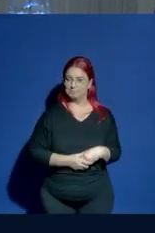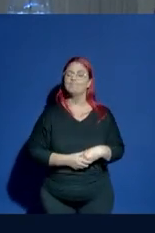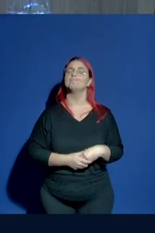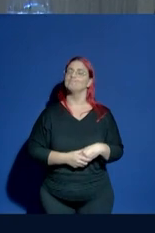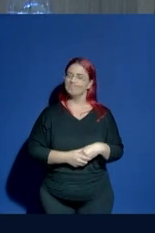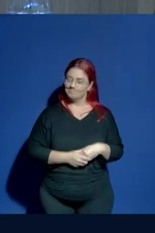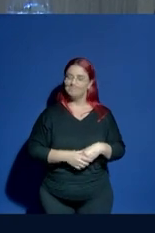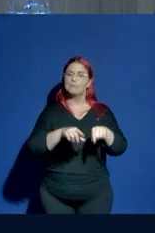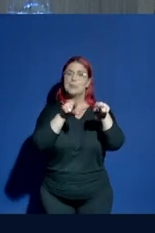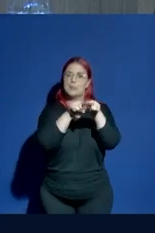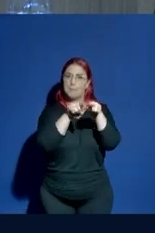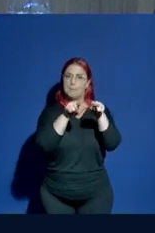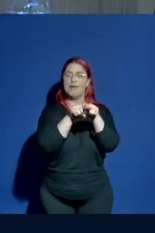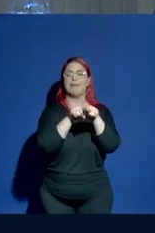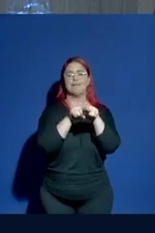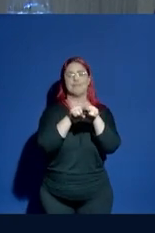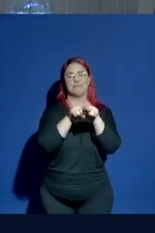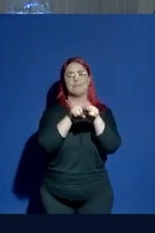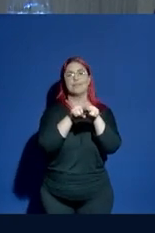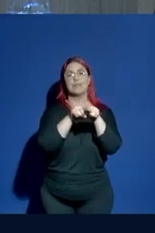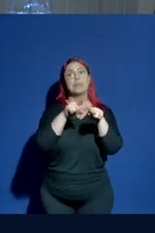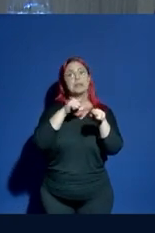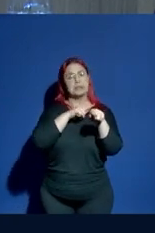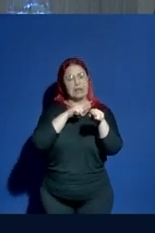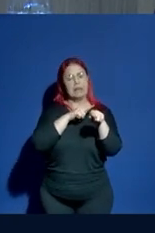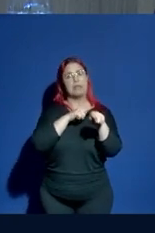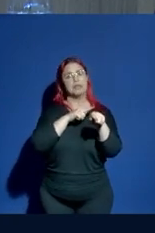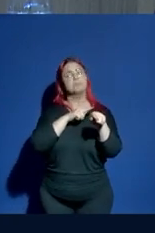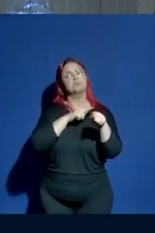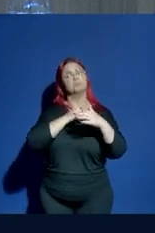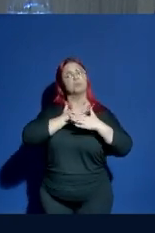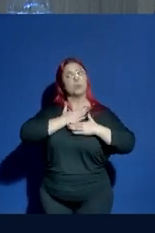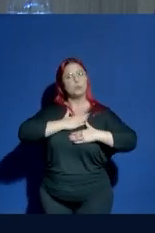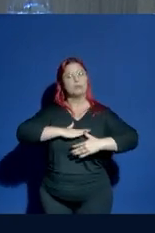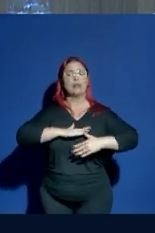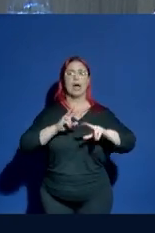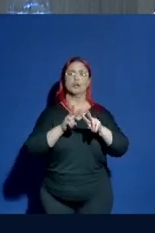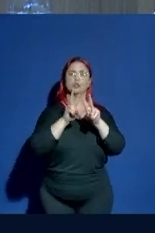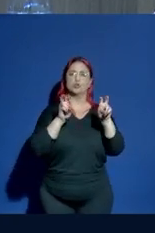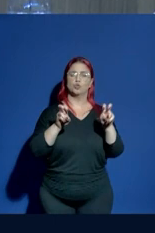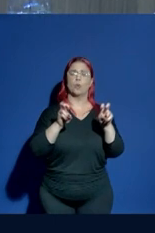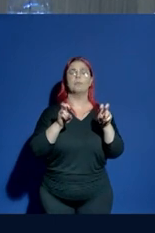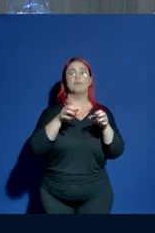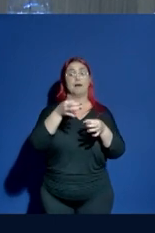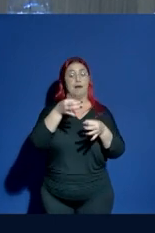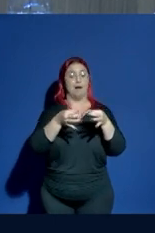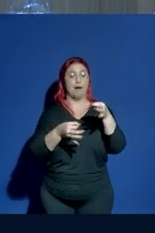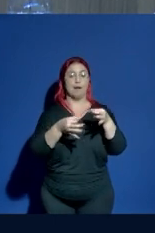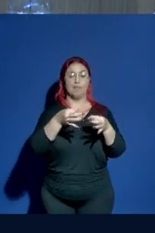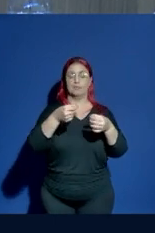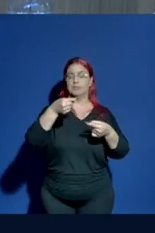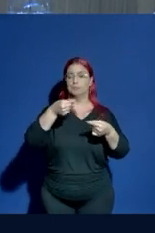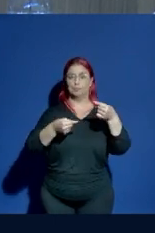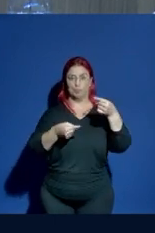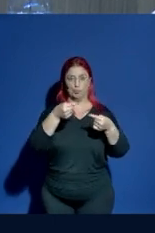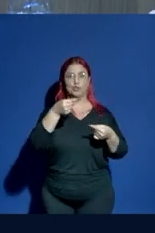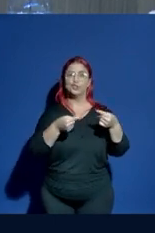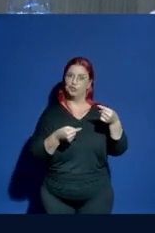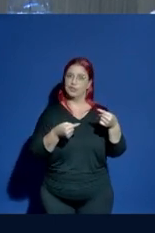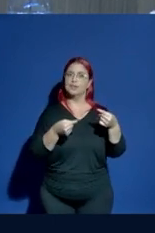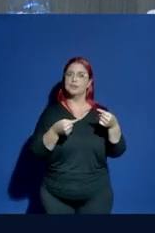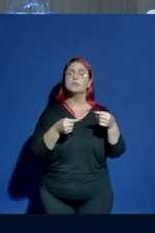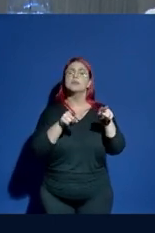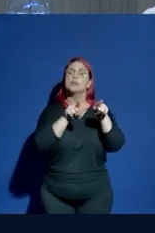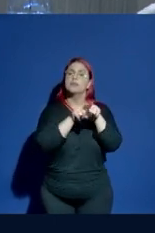seremos temos ambiente político né temos estabilidade política e social nós temos todas as condições a